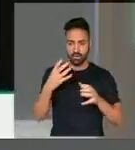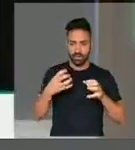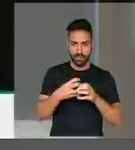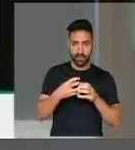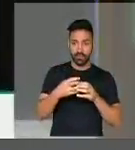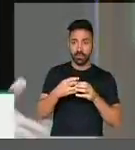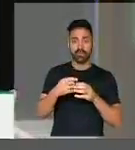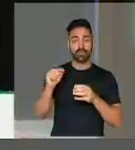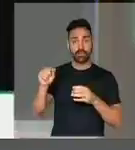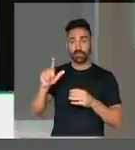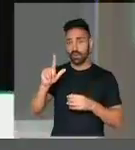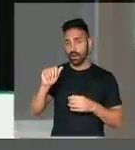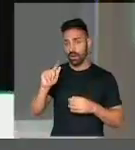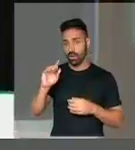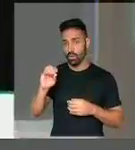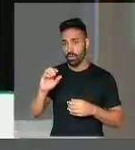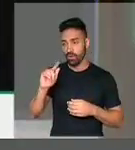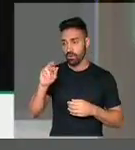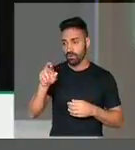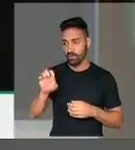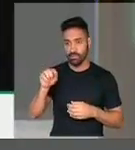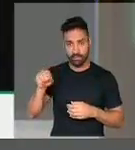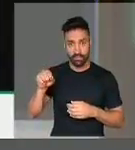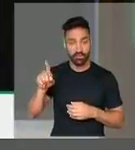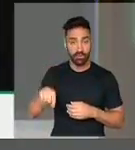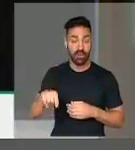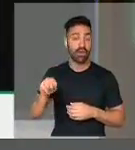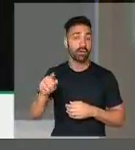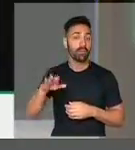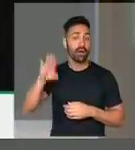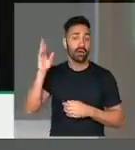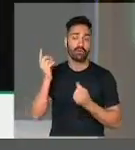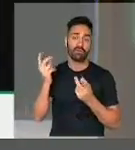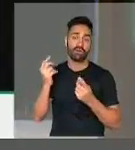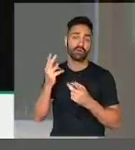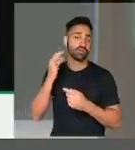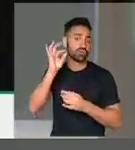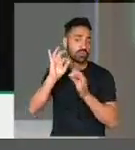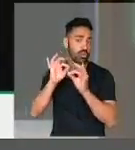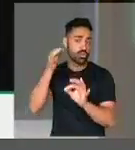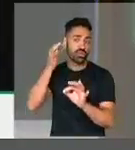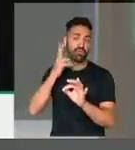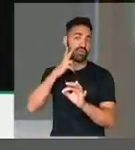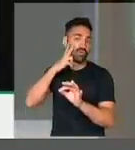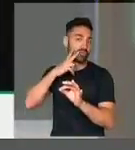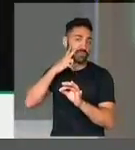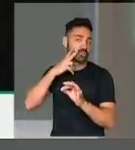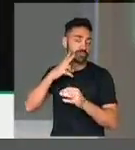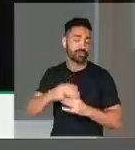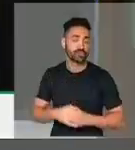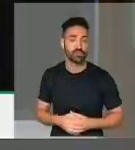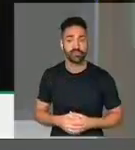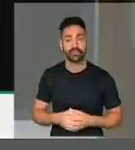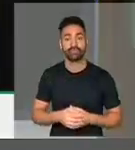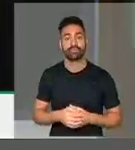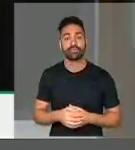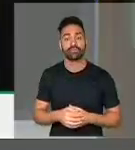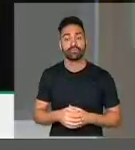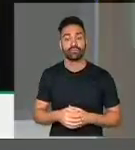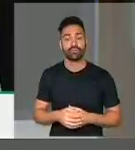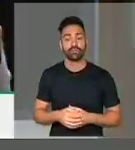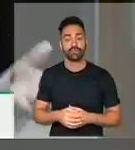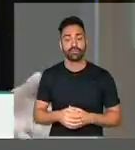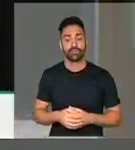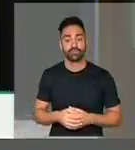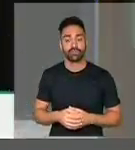caprinovinocultura, município de Lagoa Grande, hoje a capital do vinho e da uva do Nordeste, Carnaubeira da Penha e tantos outros. Mas